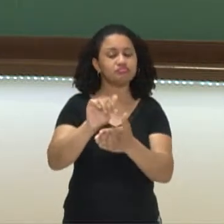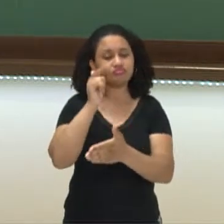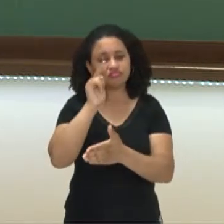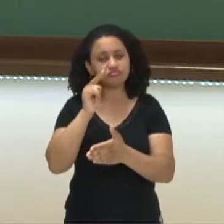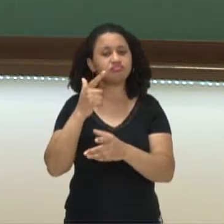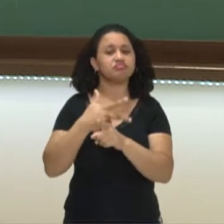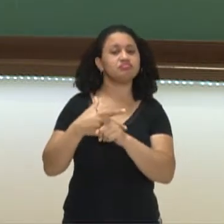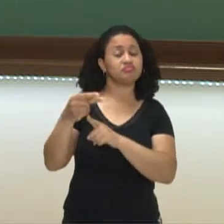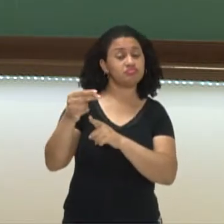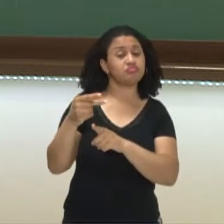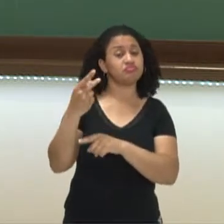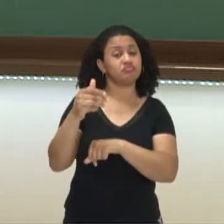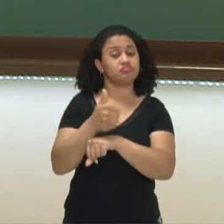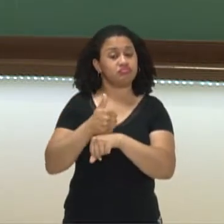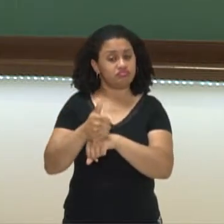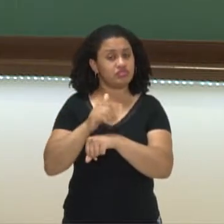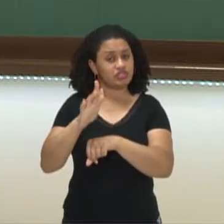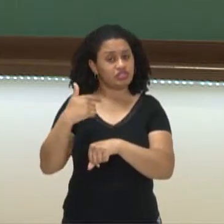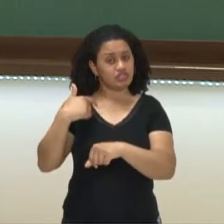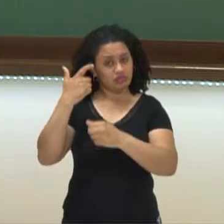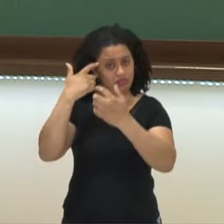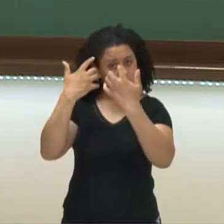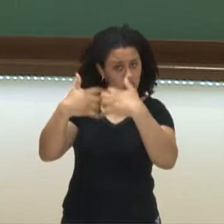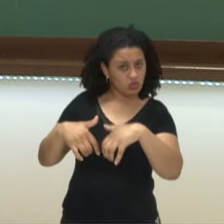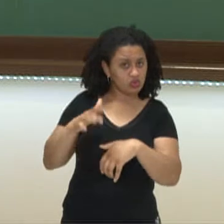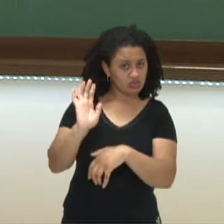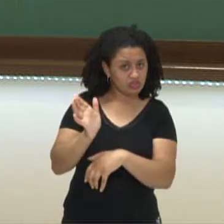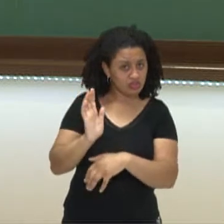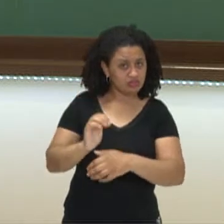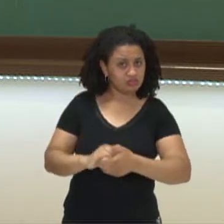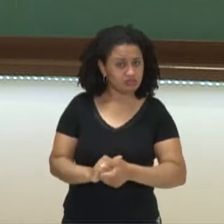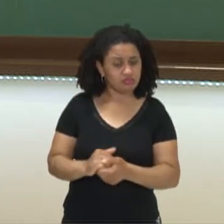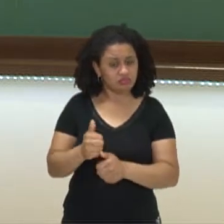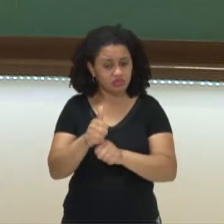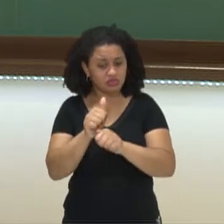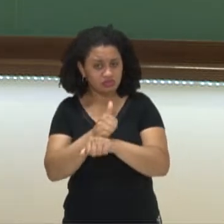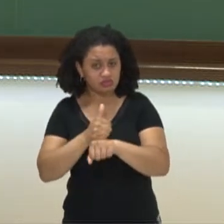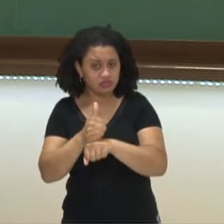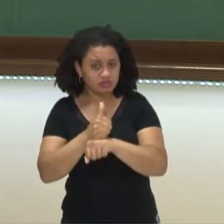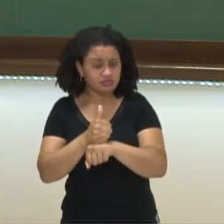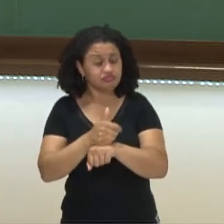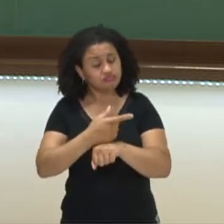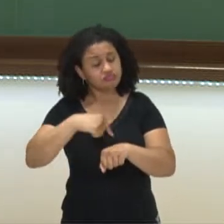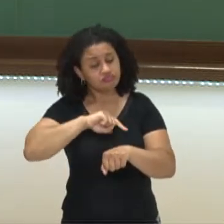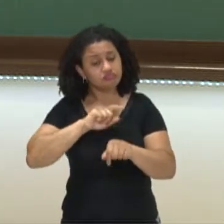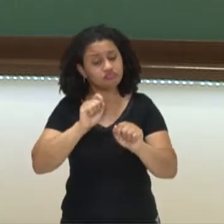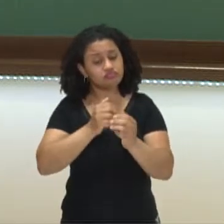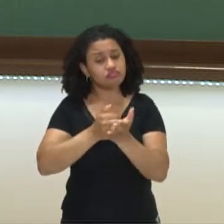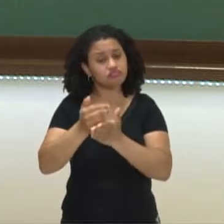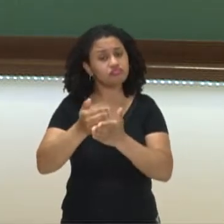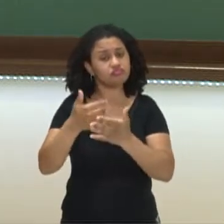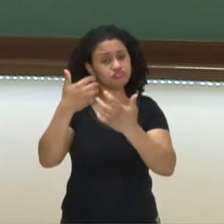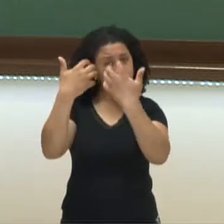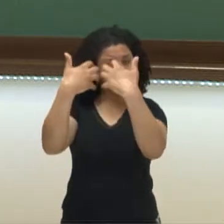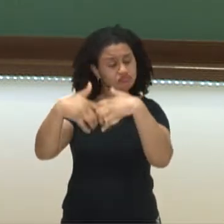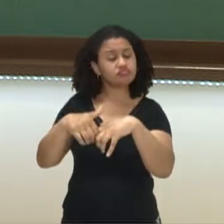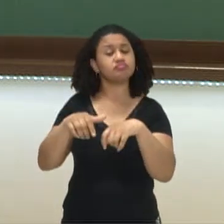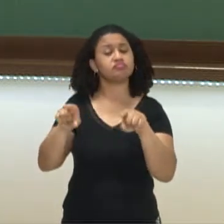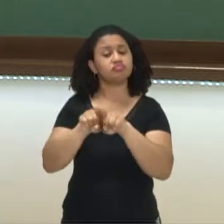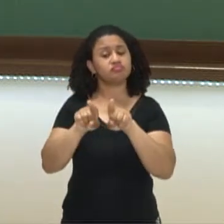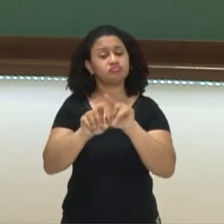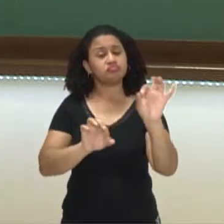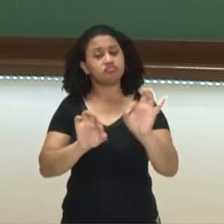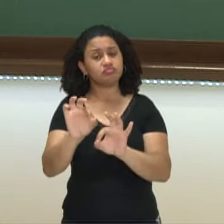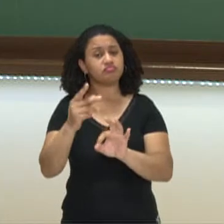sucesso nessa sua profissão? Já pensou sobre esse caminho? Já pensou sobre profissão? Podemos começar a pensar para fazer essa montagem do